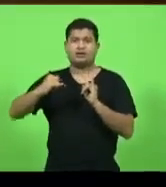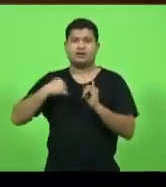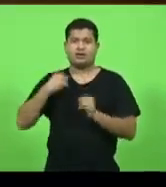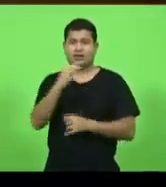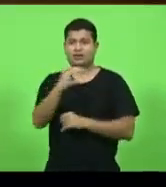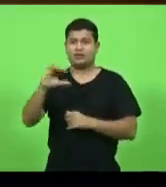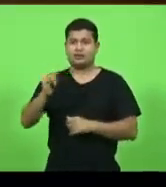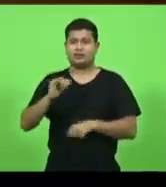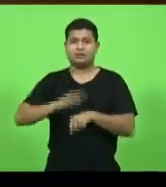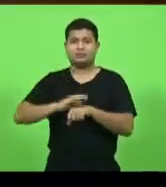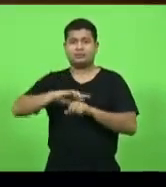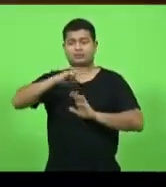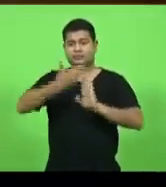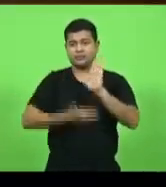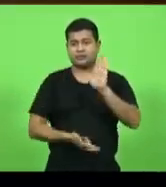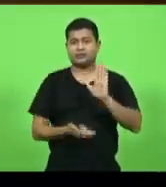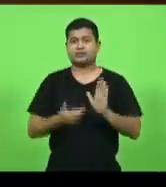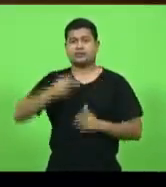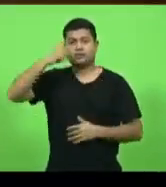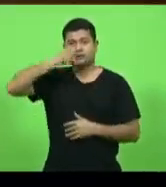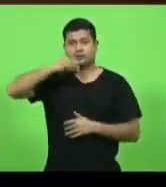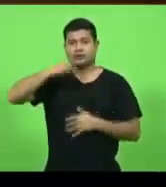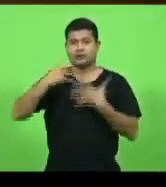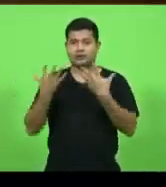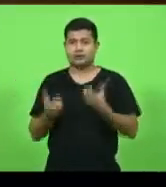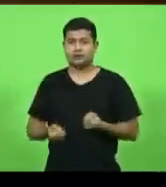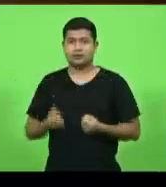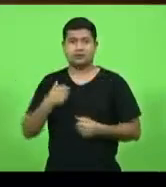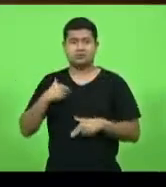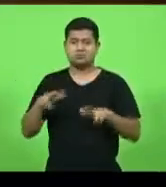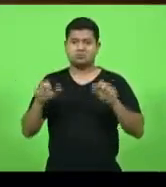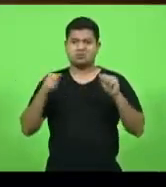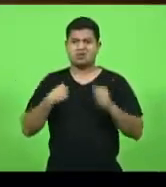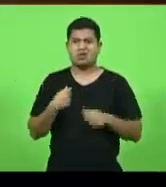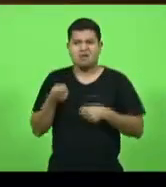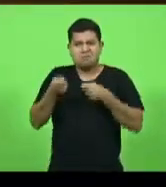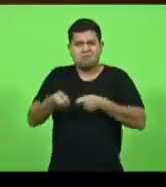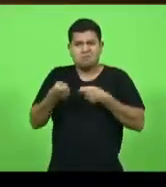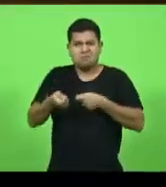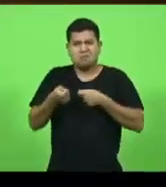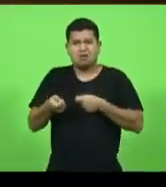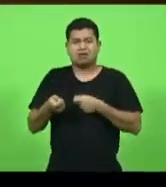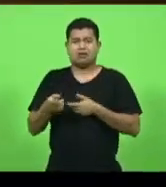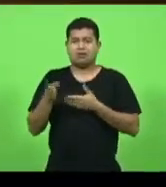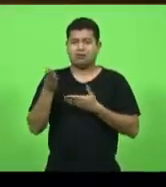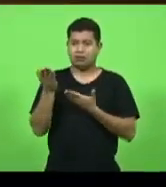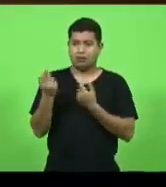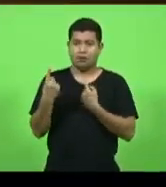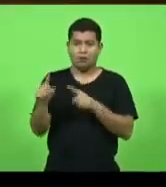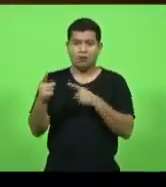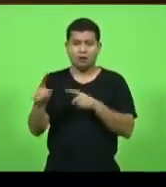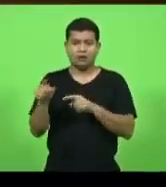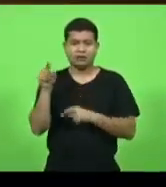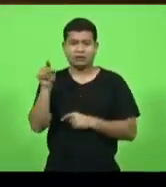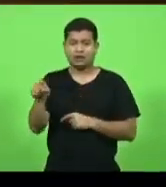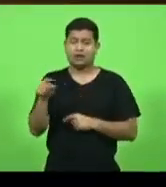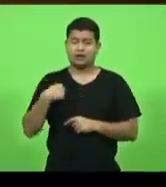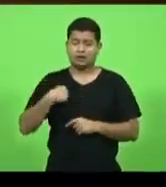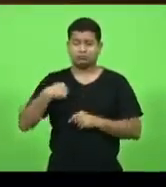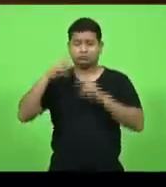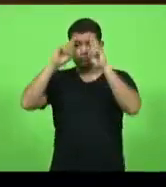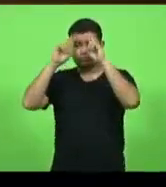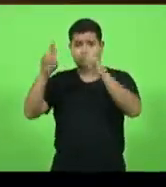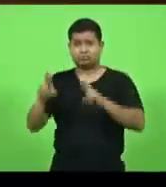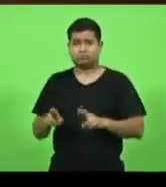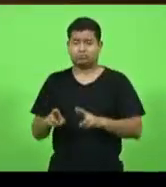colega deputado Kennedy, favorável. Eu nunca fiz pressão para cima do Kennedy, ele pode dizer. Respeito,